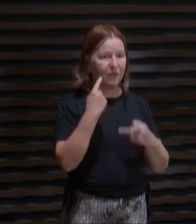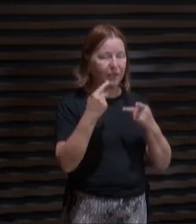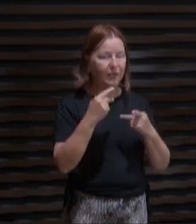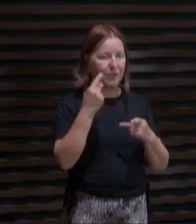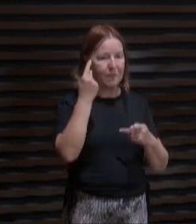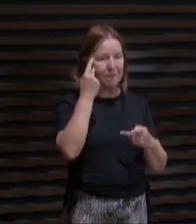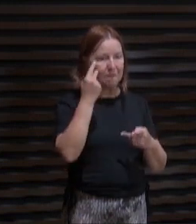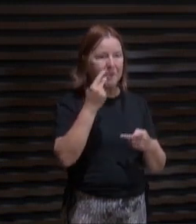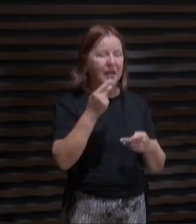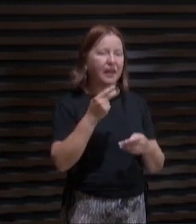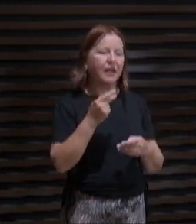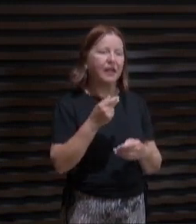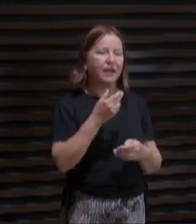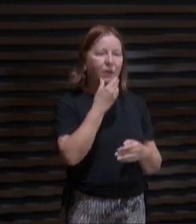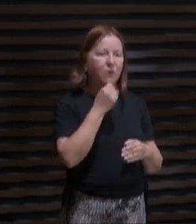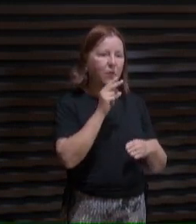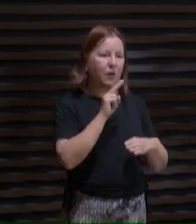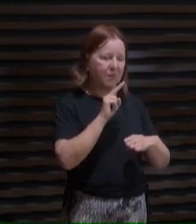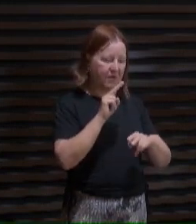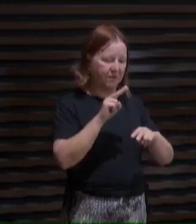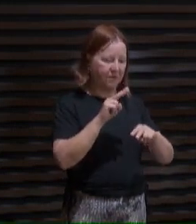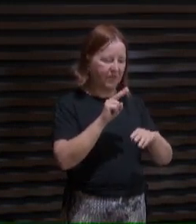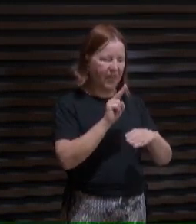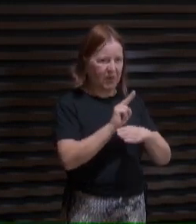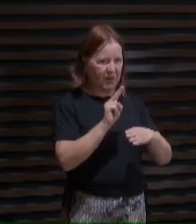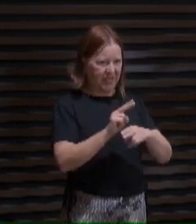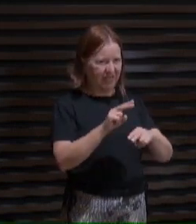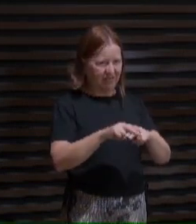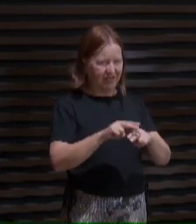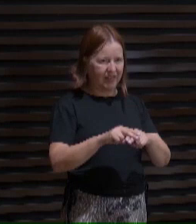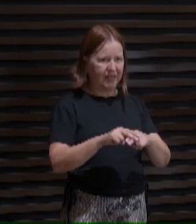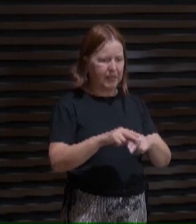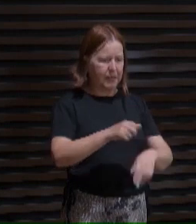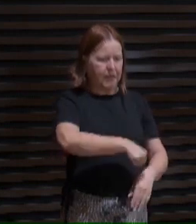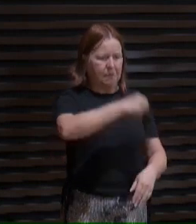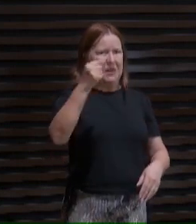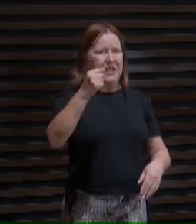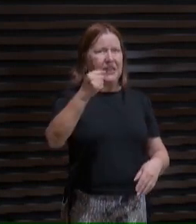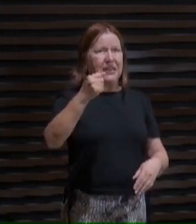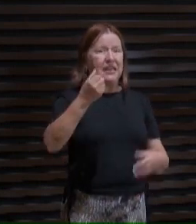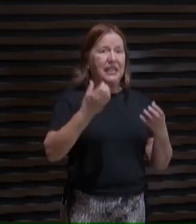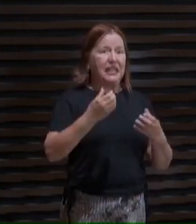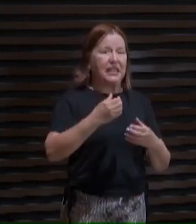Filipos, com uma espada na mão para se suicidar. E Paulo diz: não faças